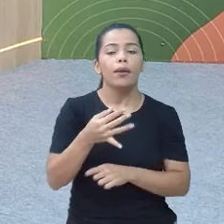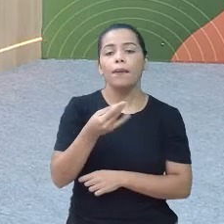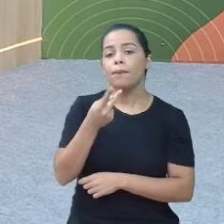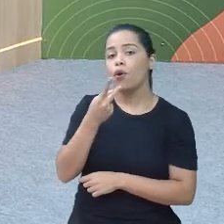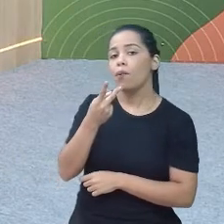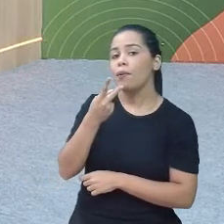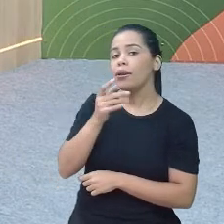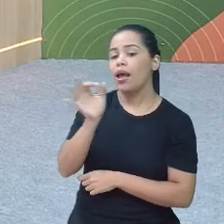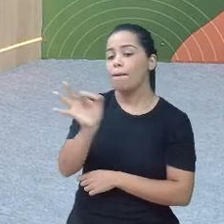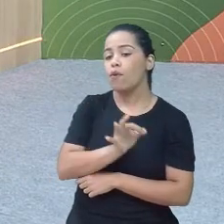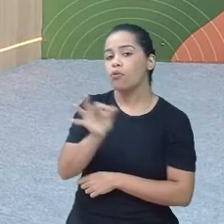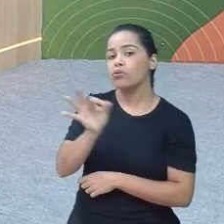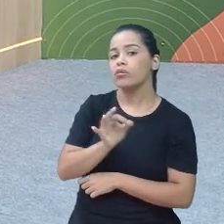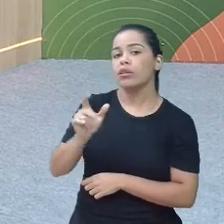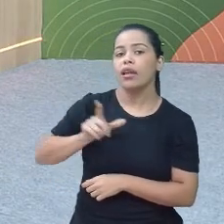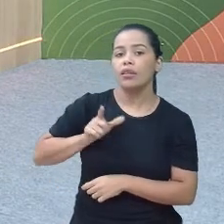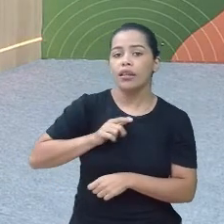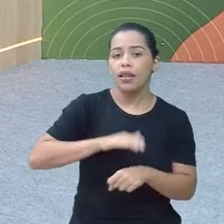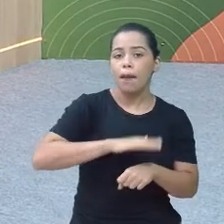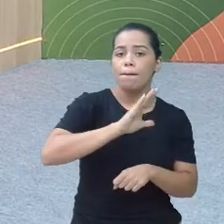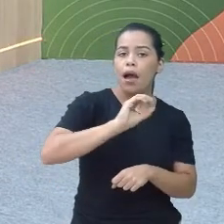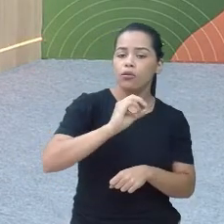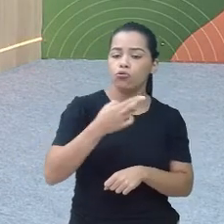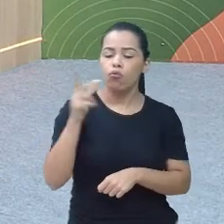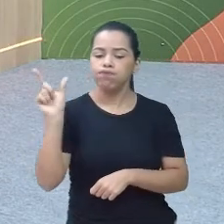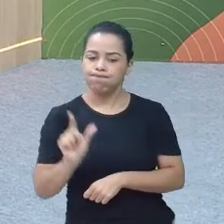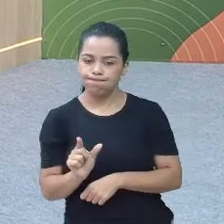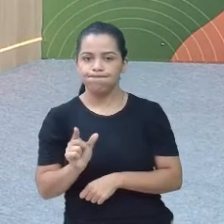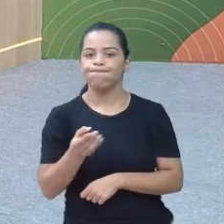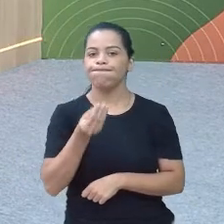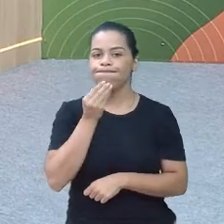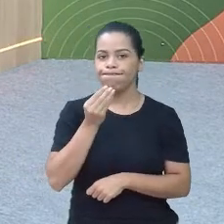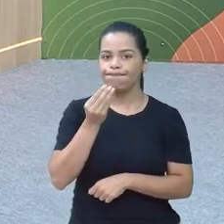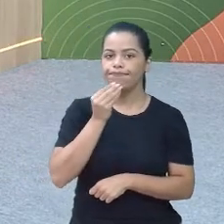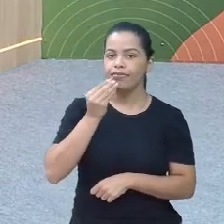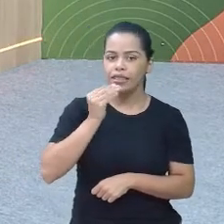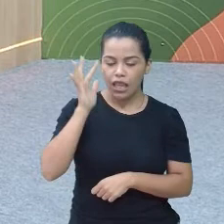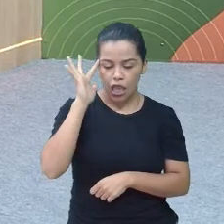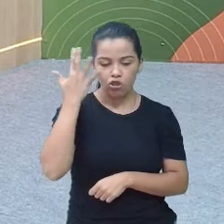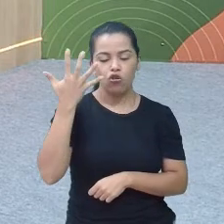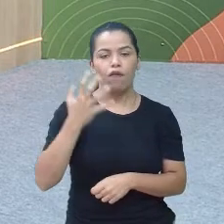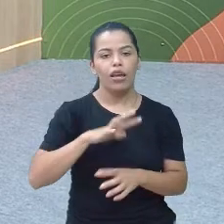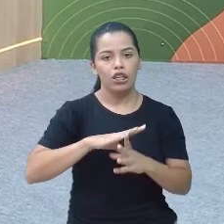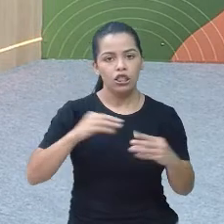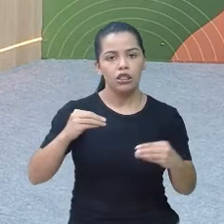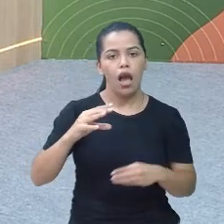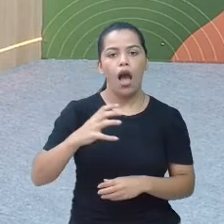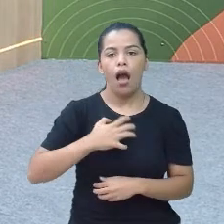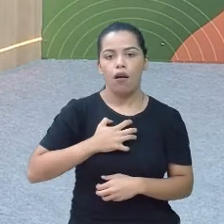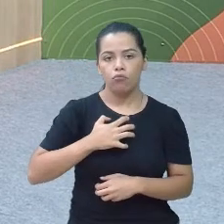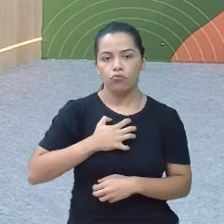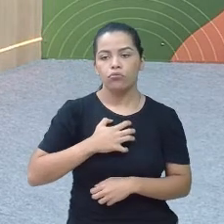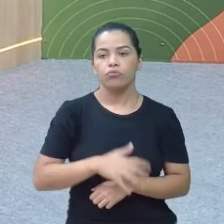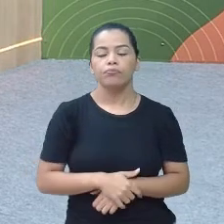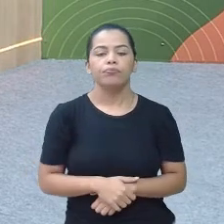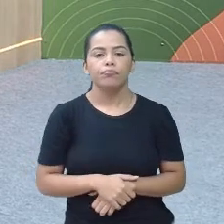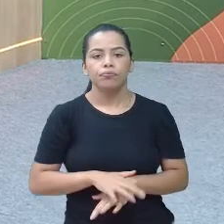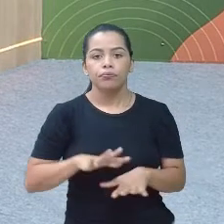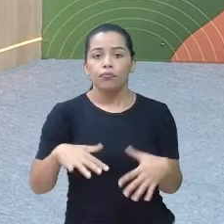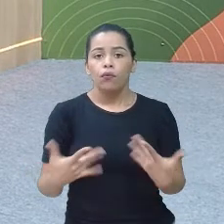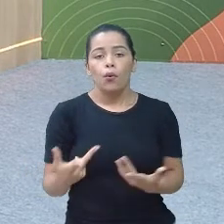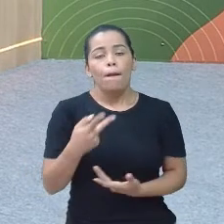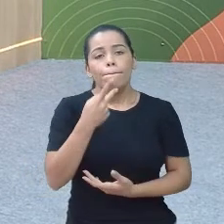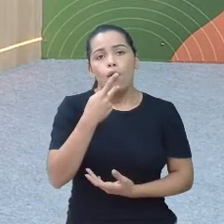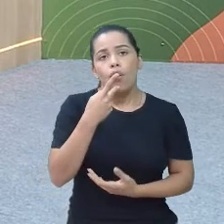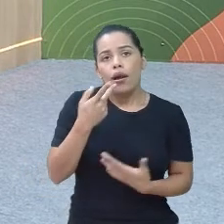daquilo ter mais ou menos efeito, tá certo? Então, se você pegar aí uma situação